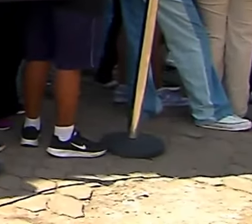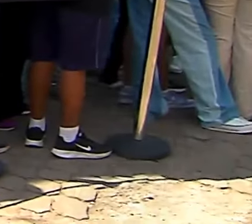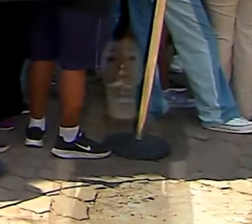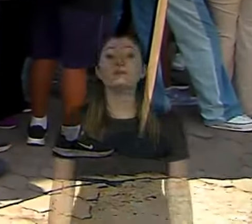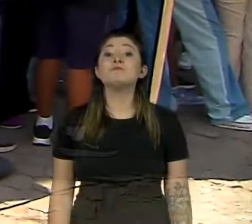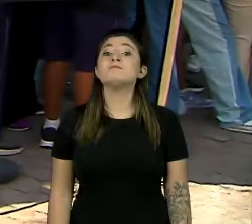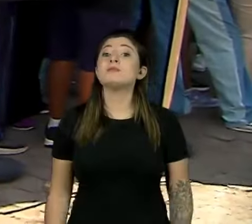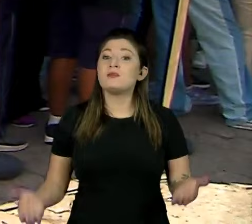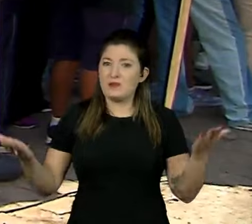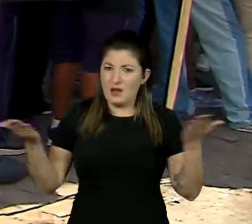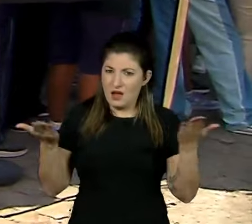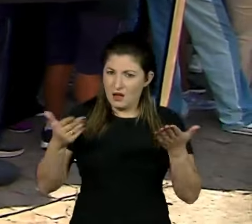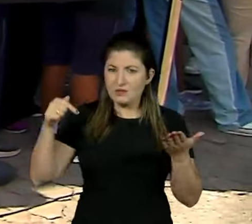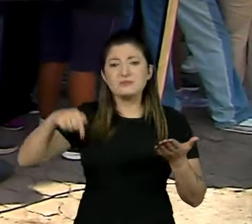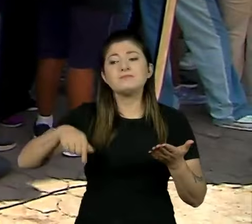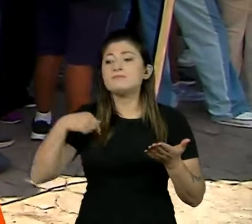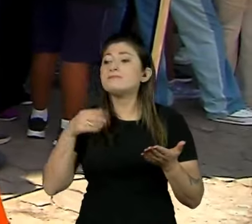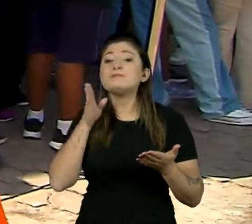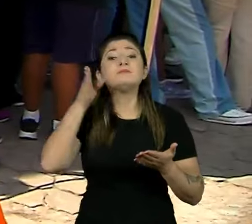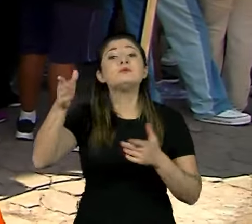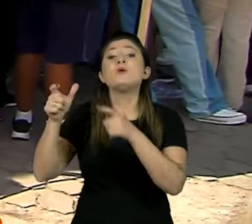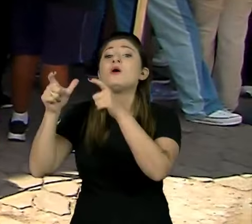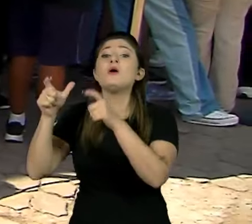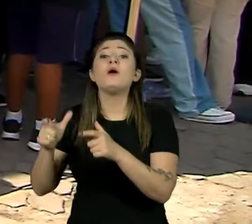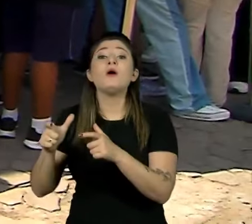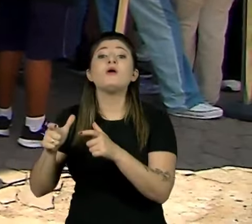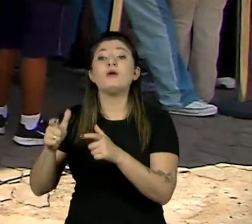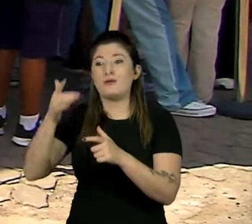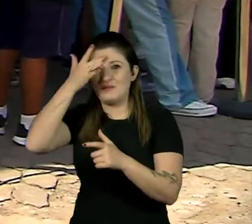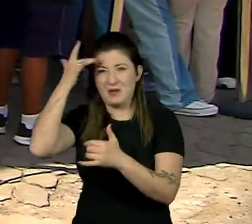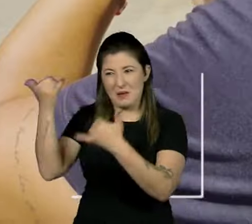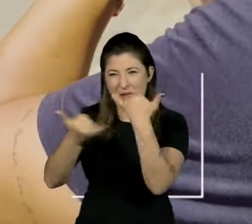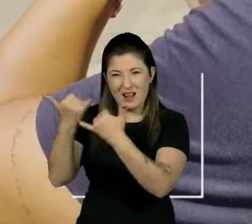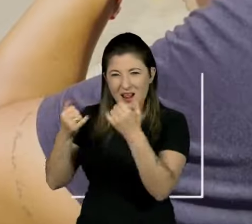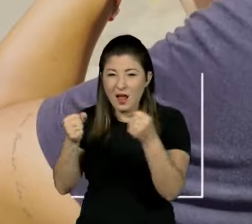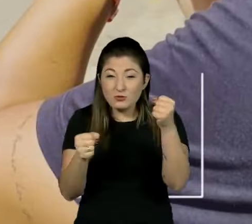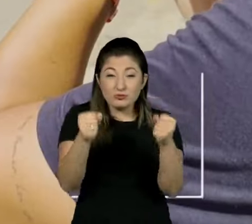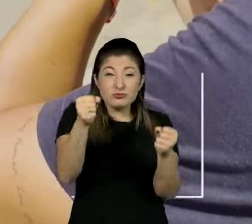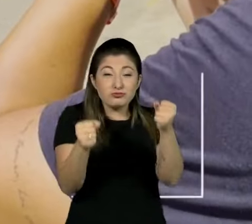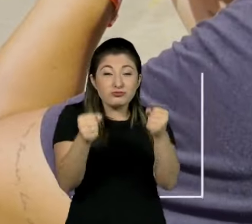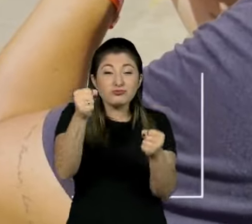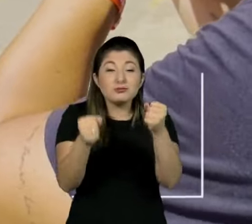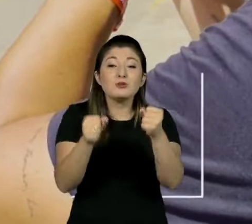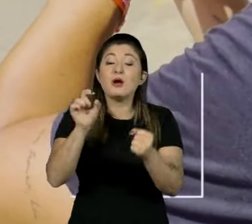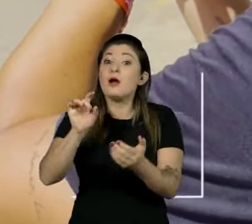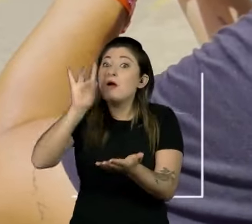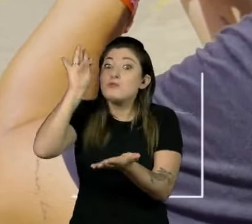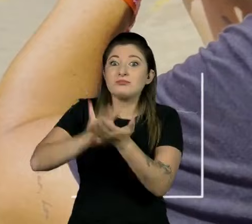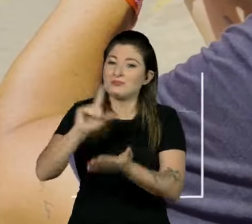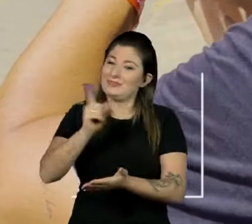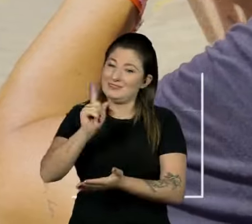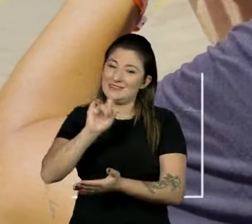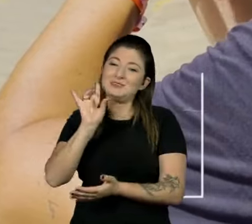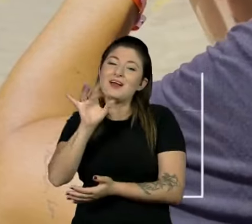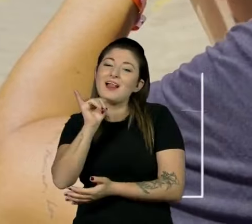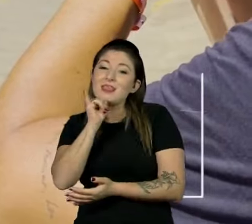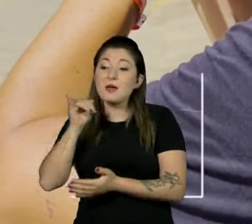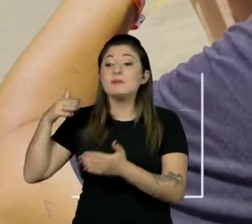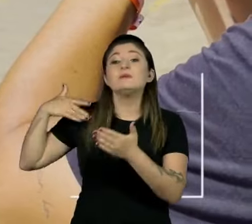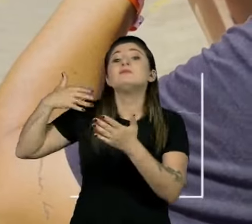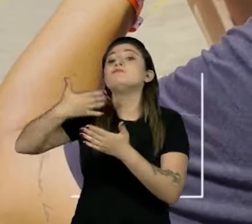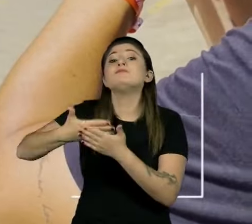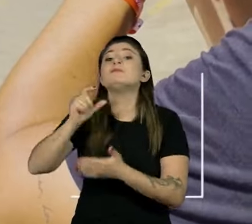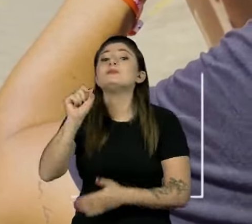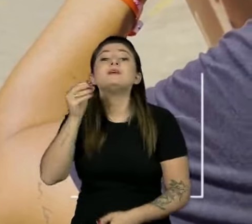Estamos indo para a Game Arena. Lá faremos uma simulação de pilotagem de carros elétricos. Venha com a gente curtir essa experiência e ver os nossos estudantes